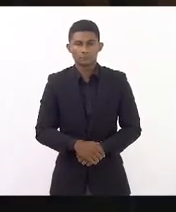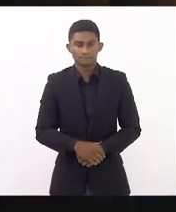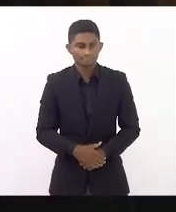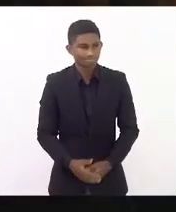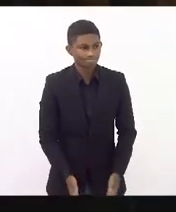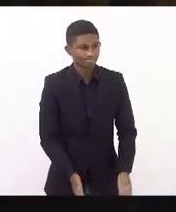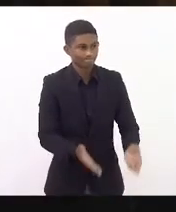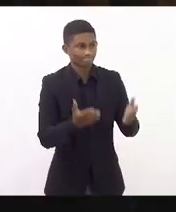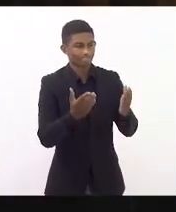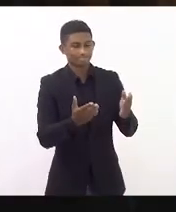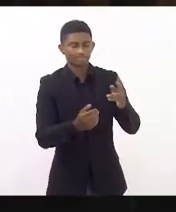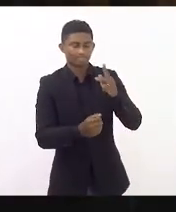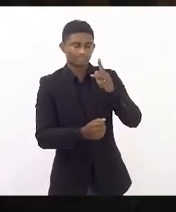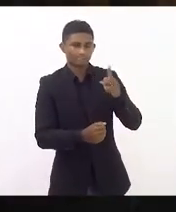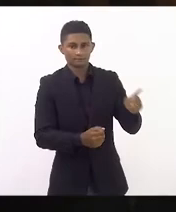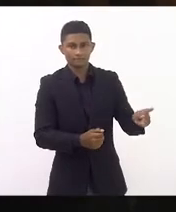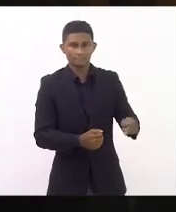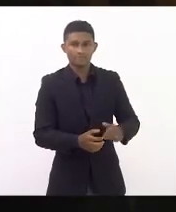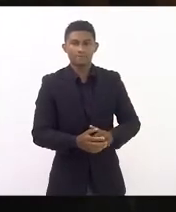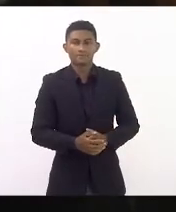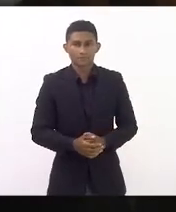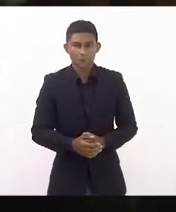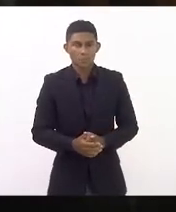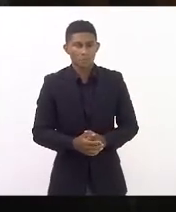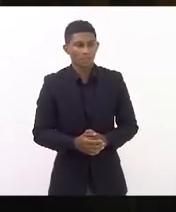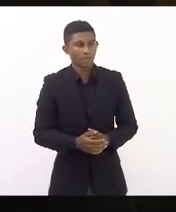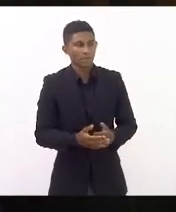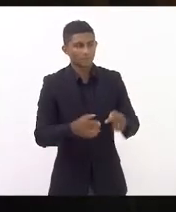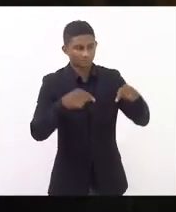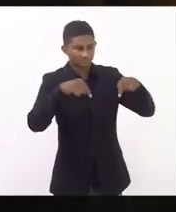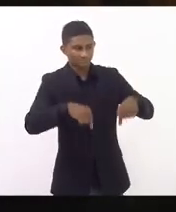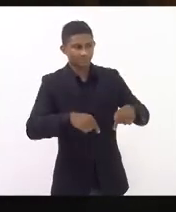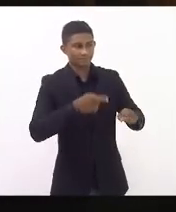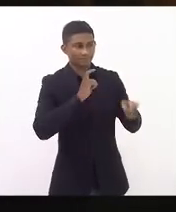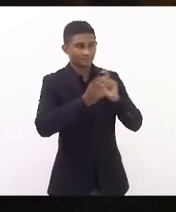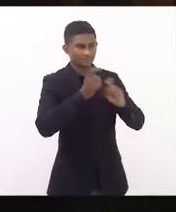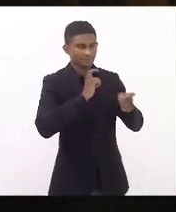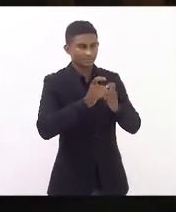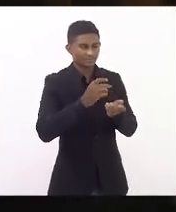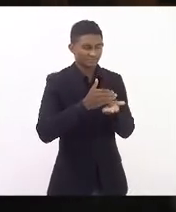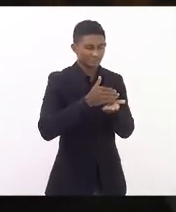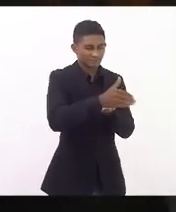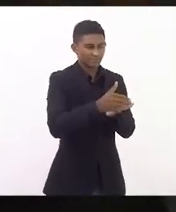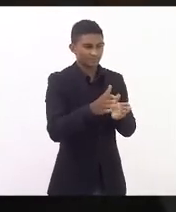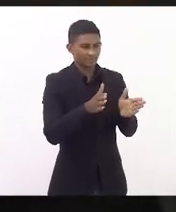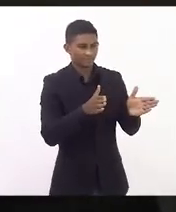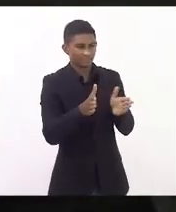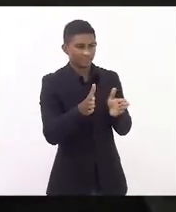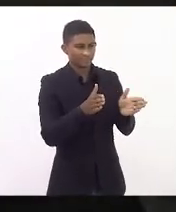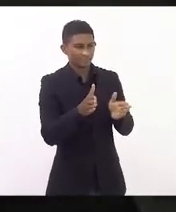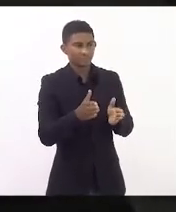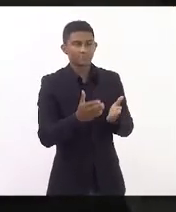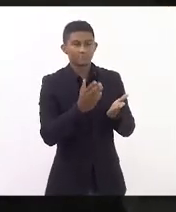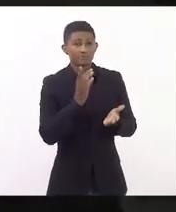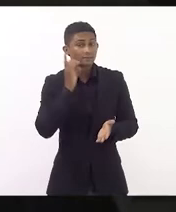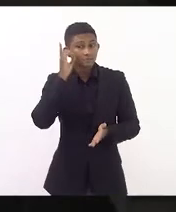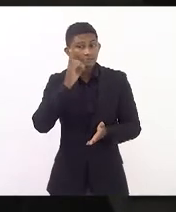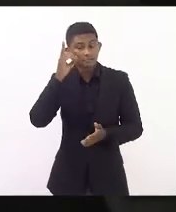Senhora presidente do expediente inicial, deputada Tia Ju,